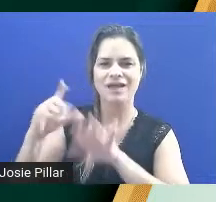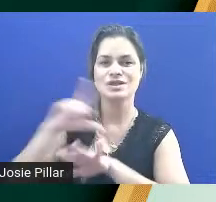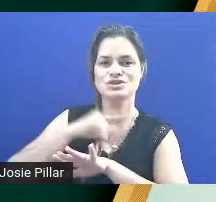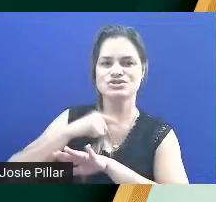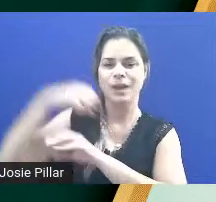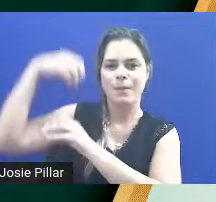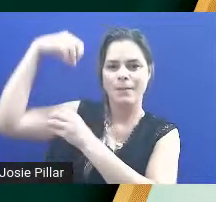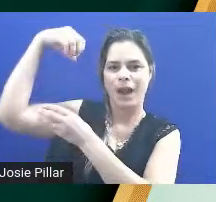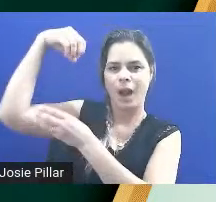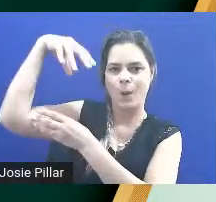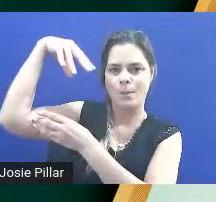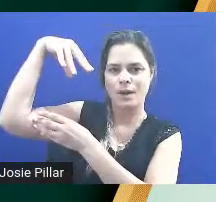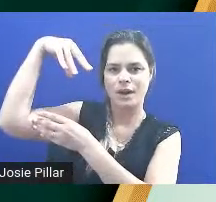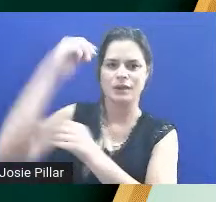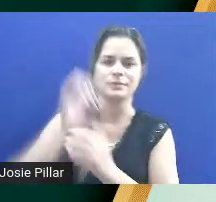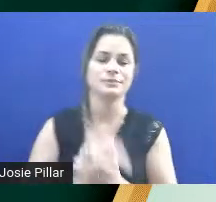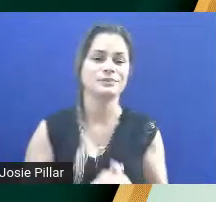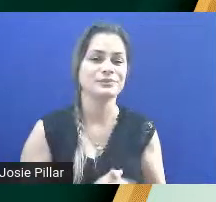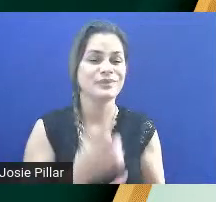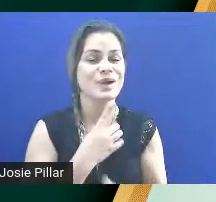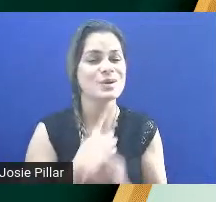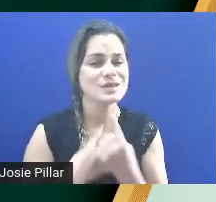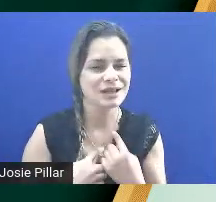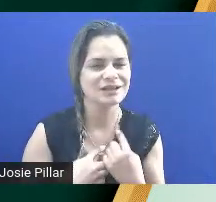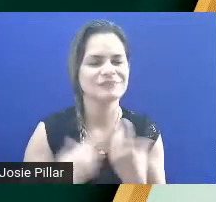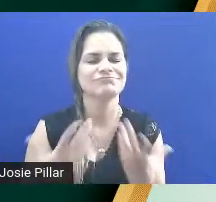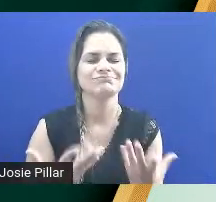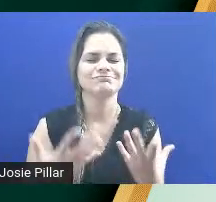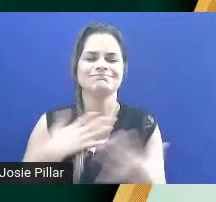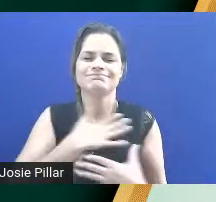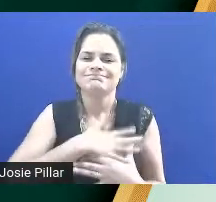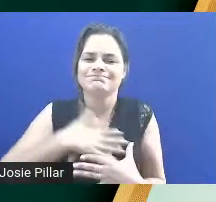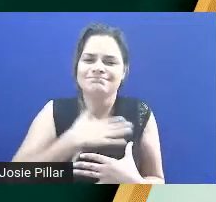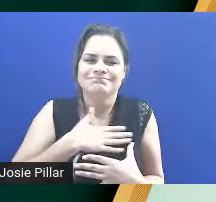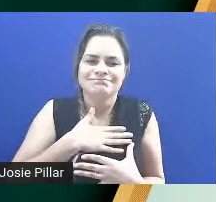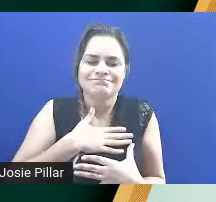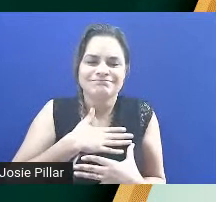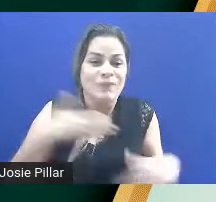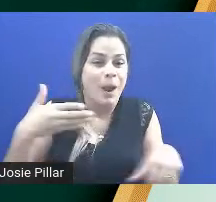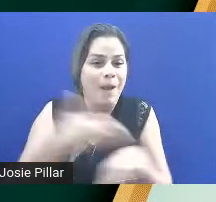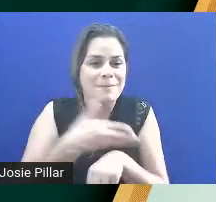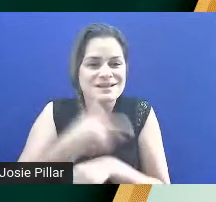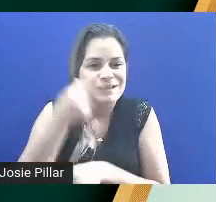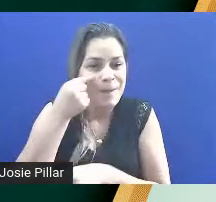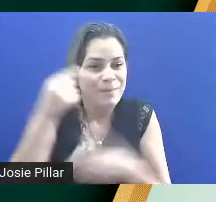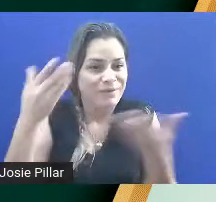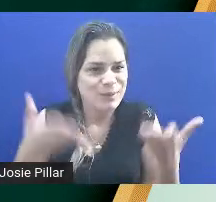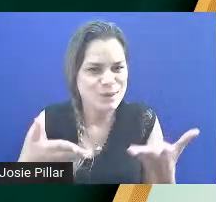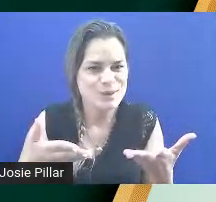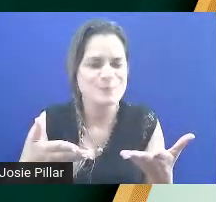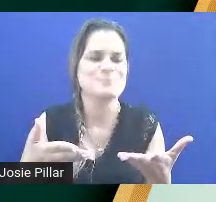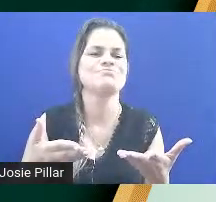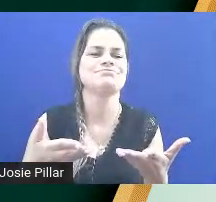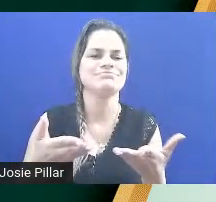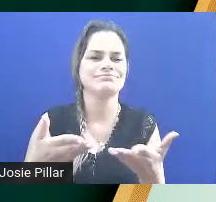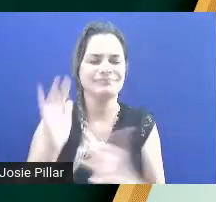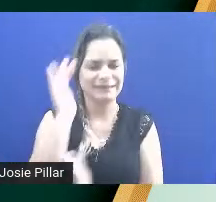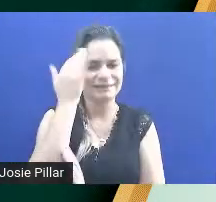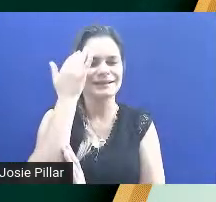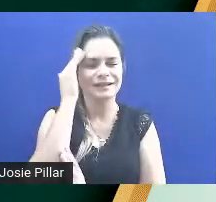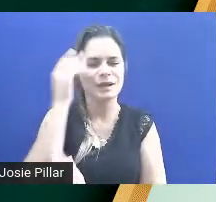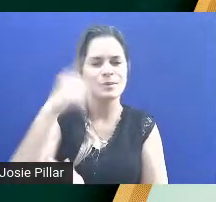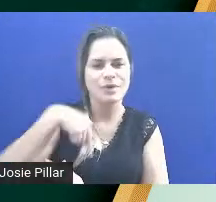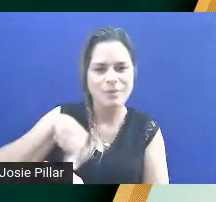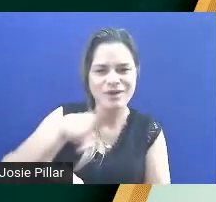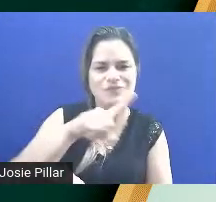luminária. Eu gostaria de dizer da minha satisfação de estar presente aqui hoje. A gente entende que para